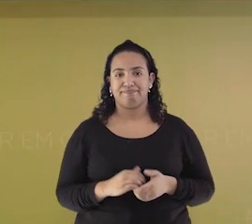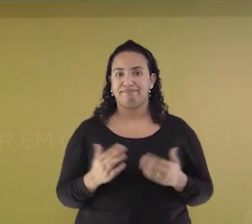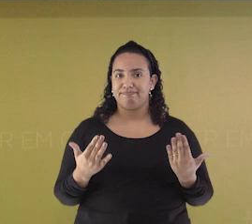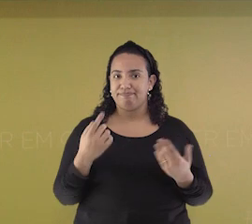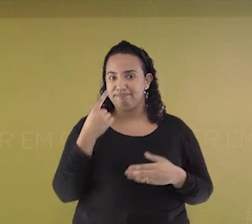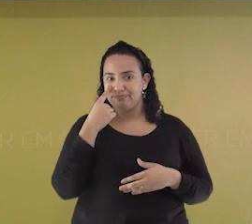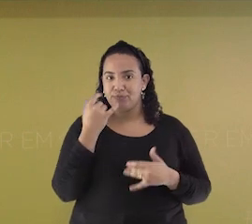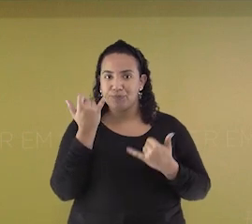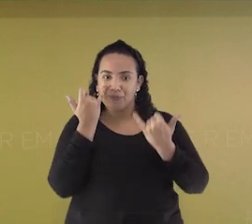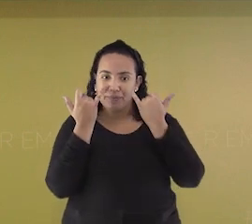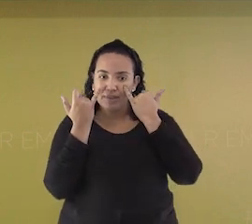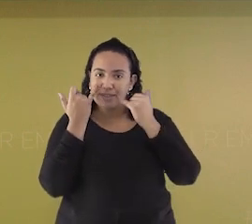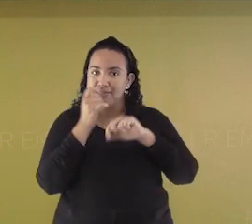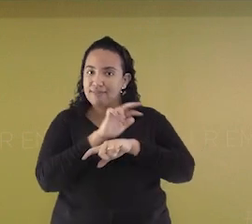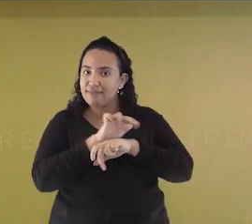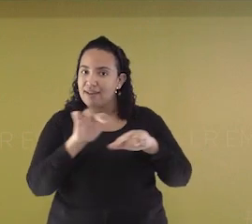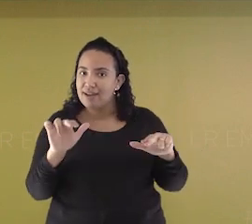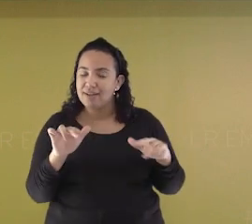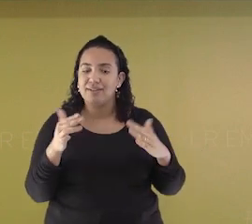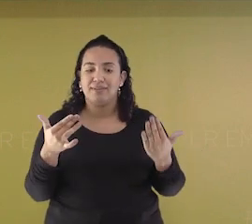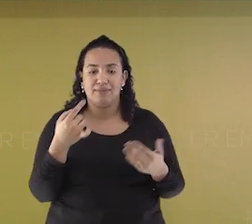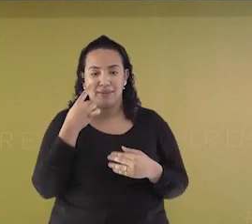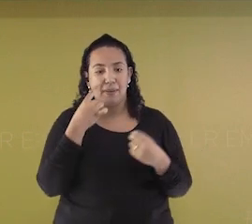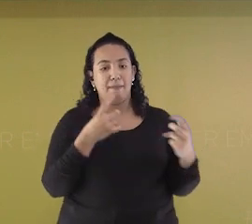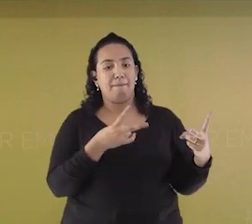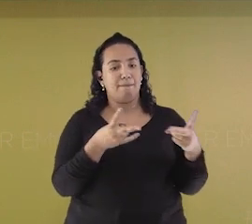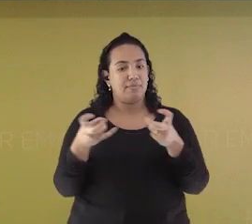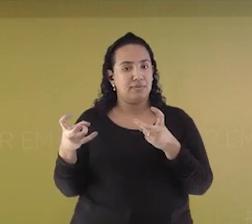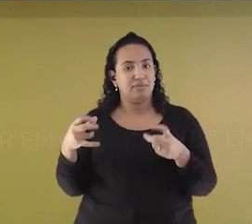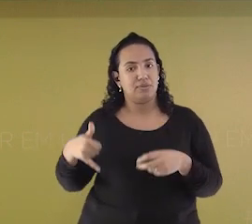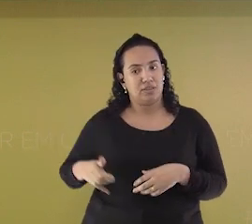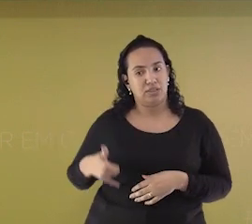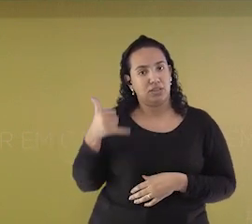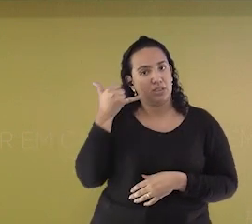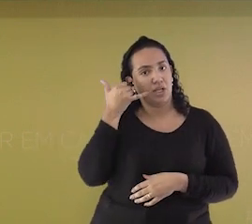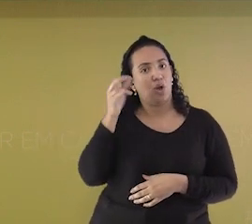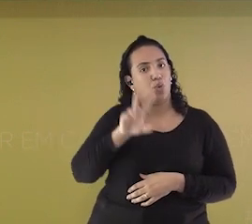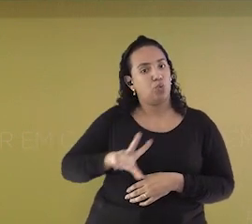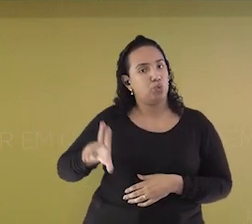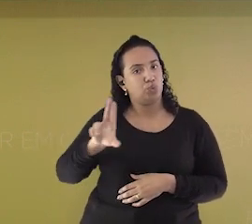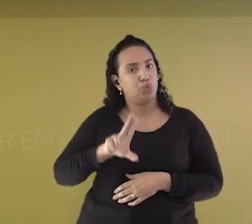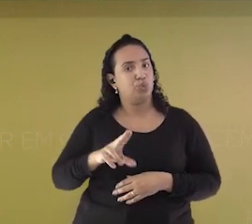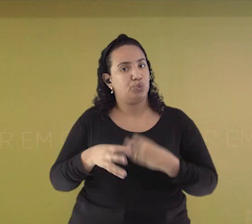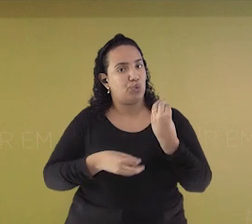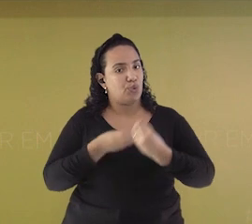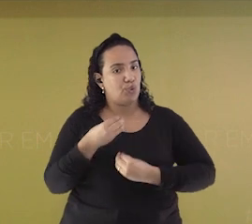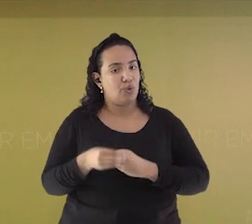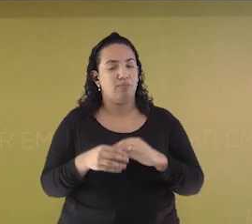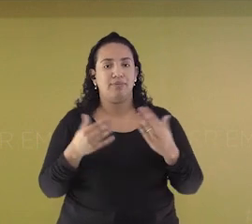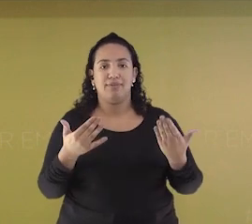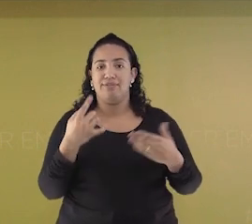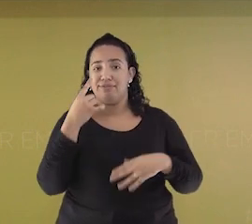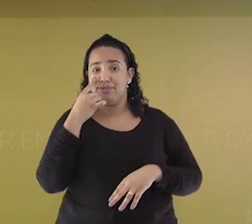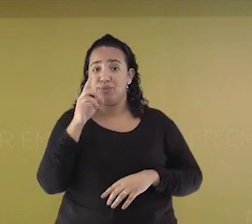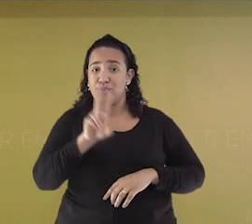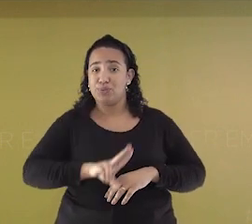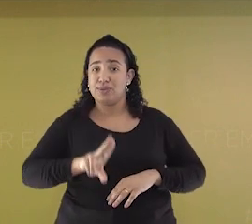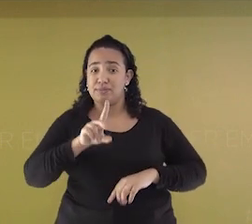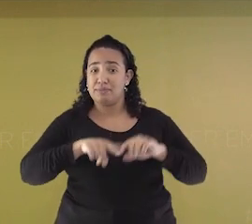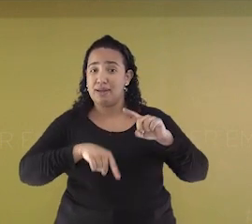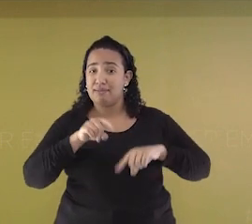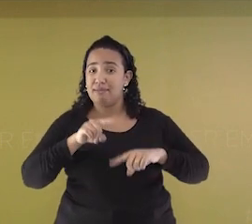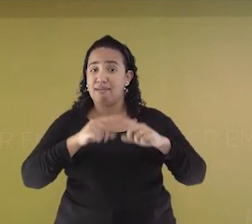Quanta informação! Perceberam que há muito envolvido no uso do celular? Para produzir, utilizam-se